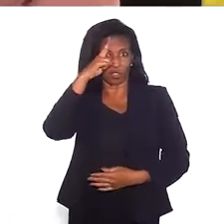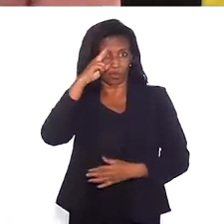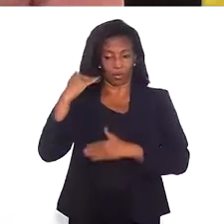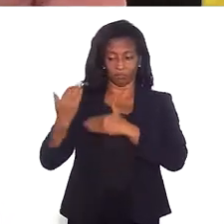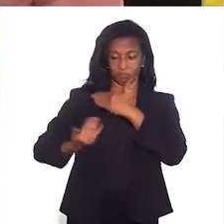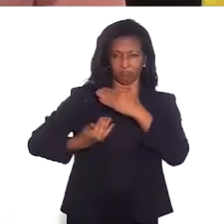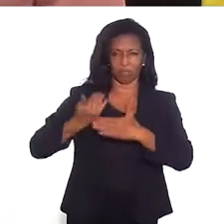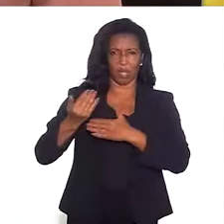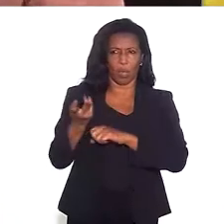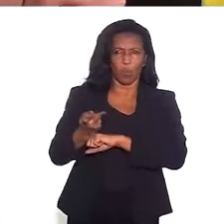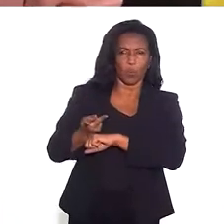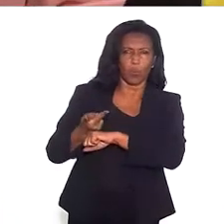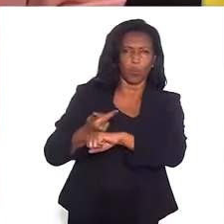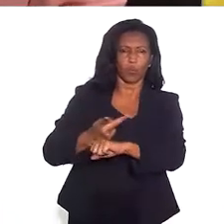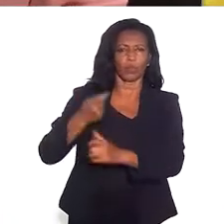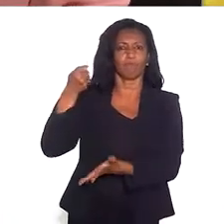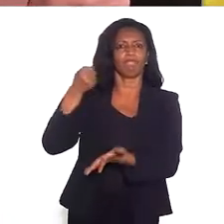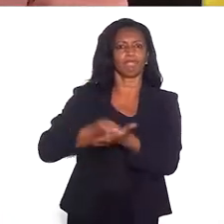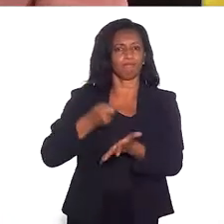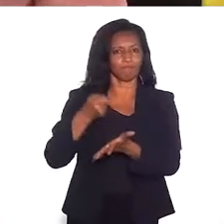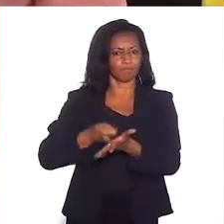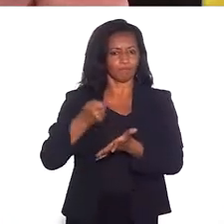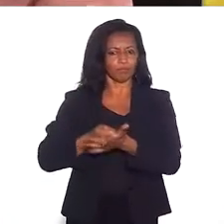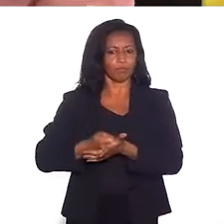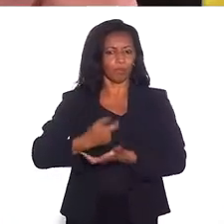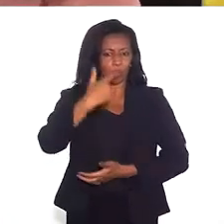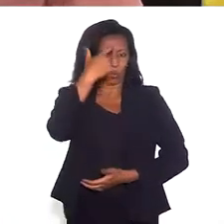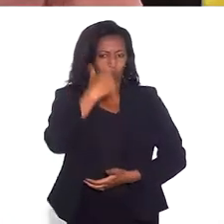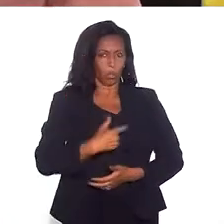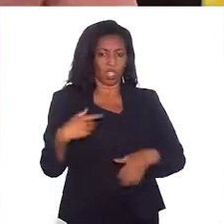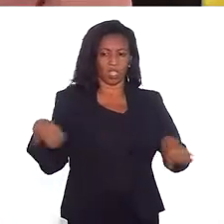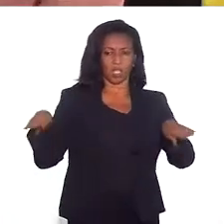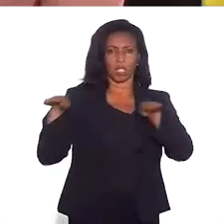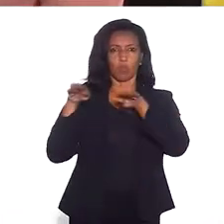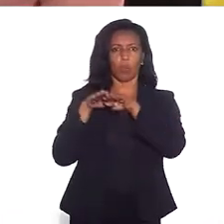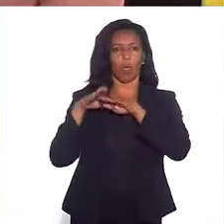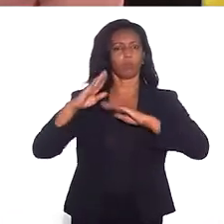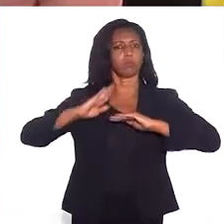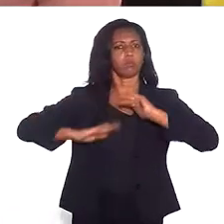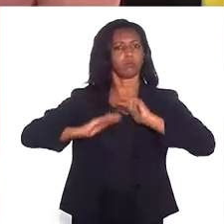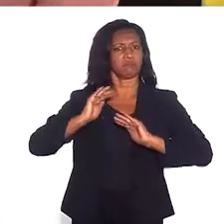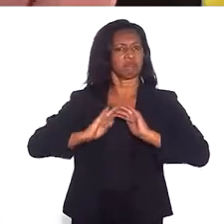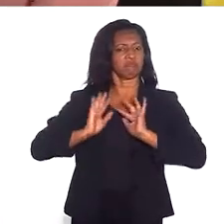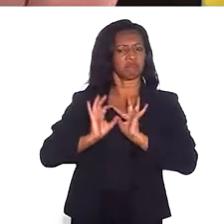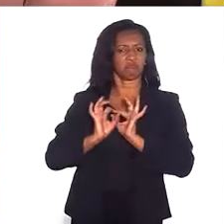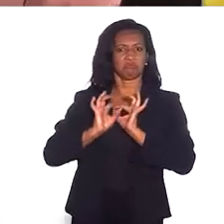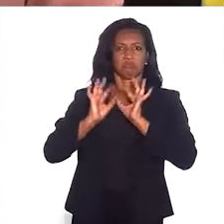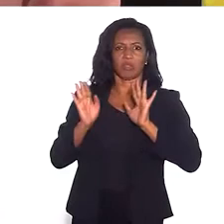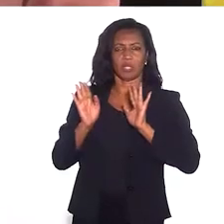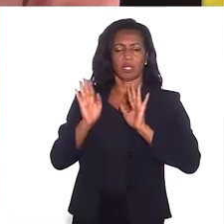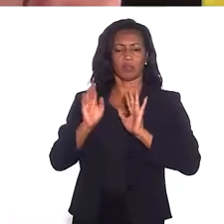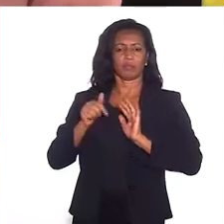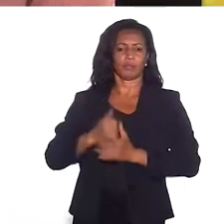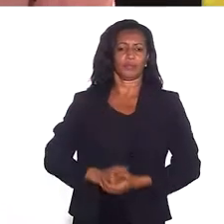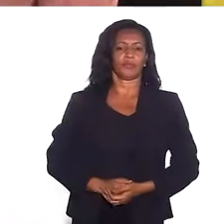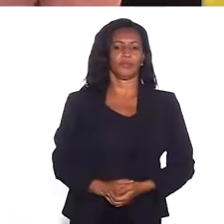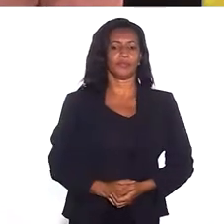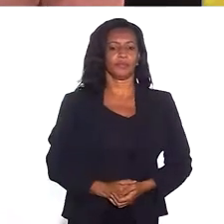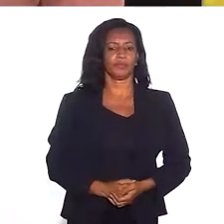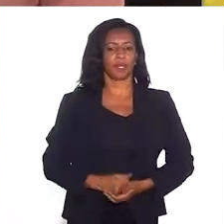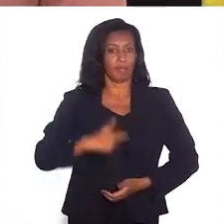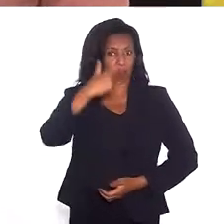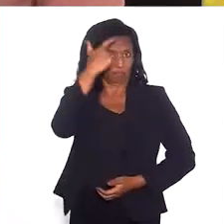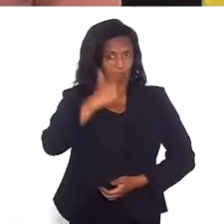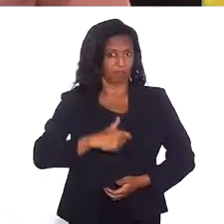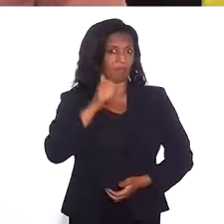busca incessantemente reafirmar sua condição de igual capacidade e independência no meio em que vive. A figura